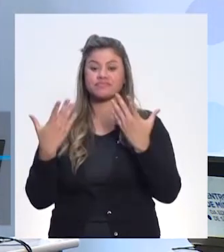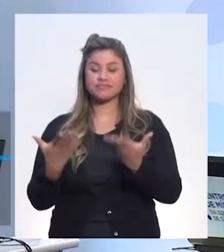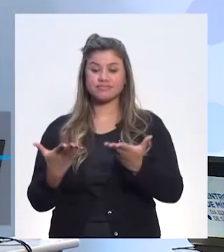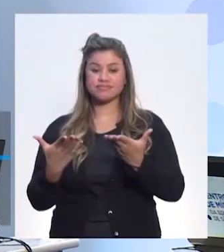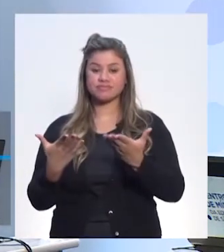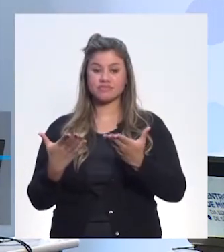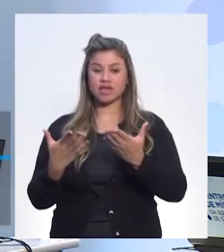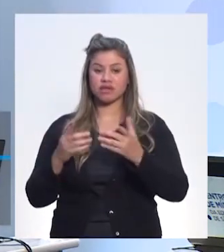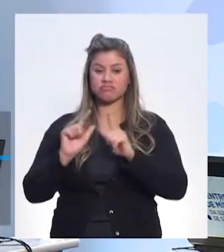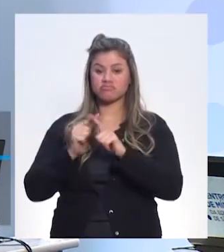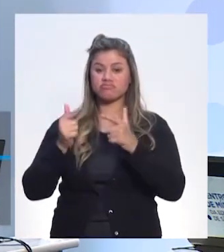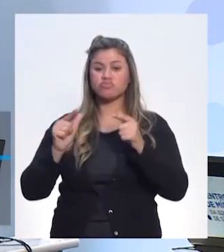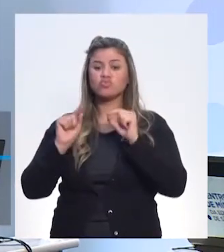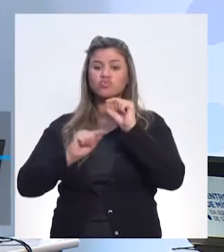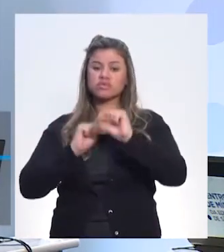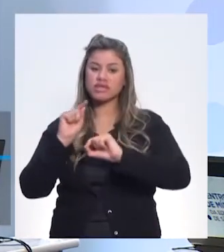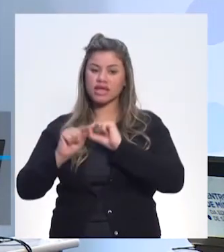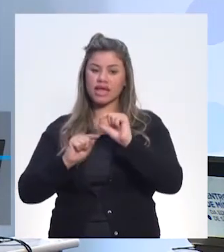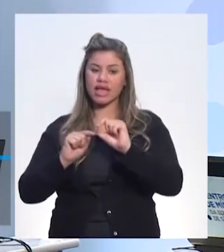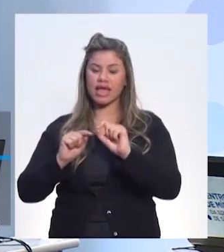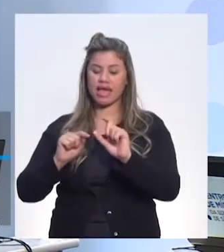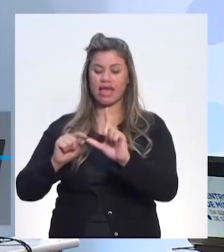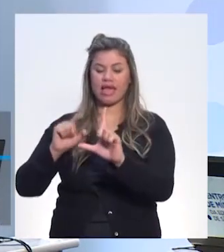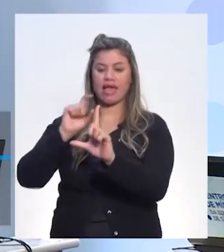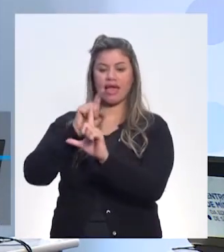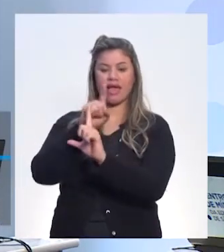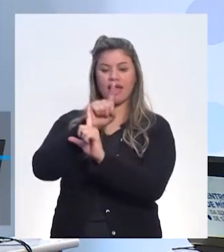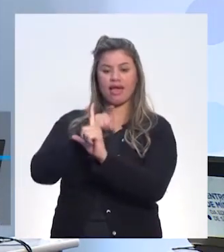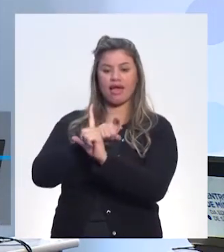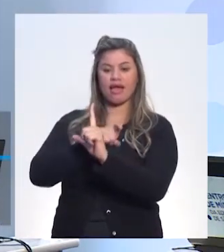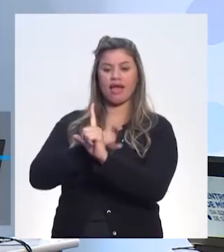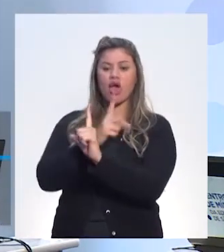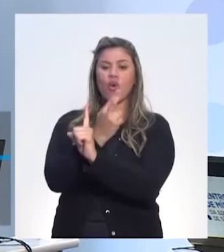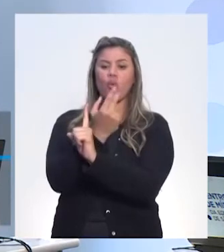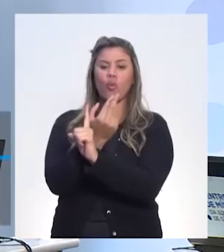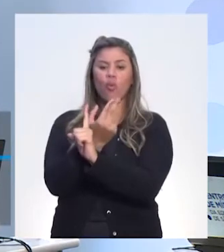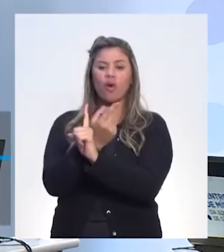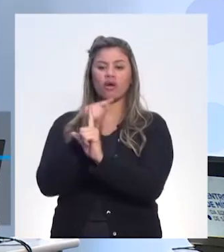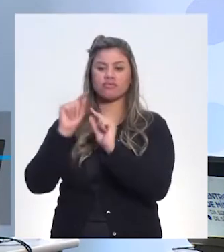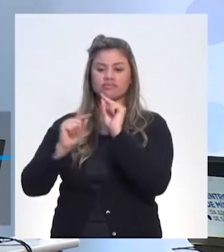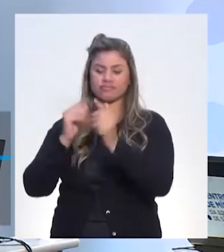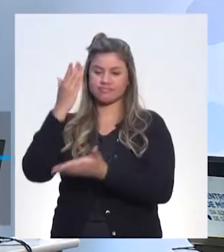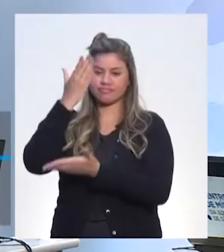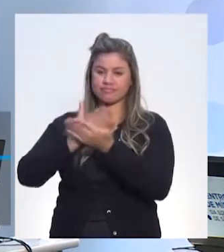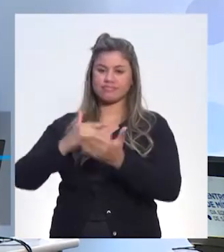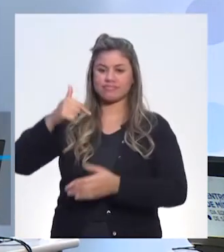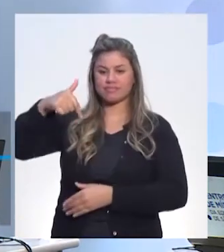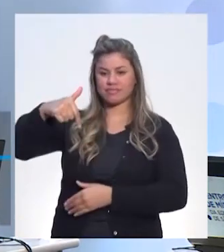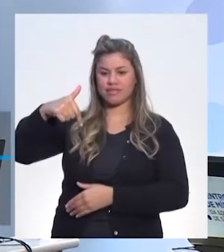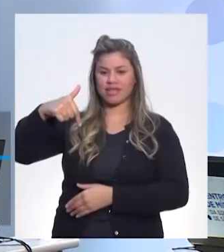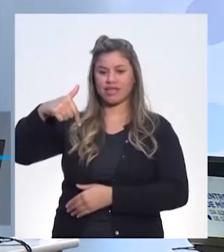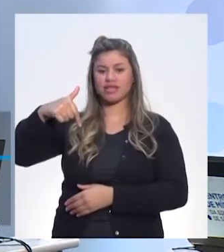colocar a amplitude. Qual que é essa distância que é igualzinha a essa? Metade de 7,